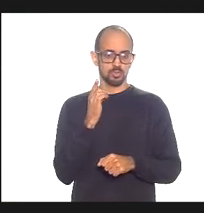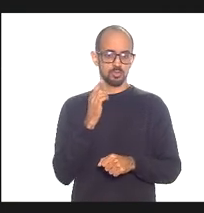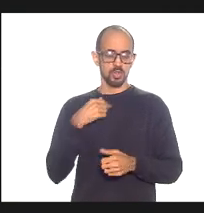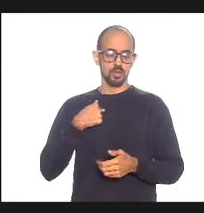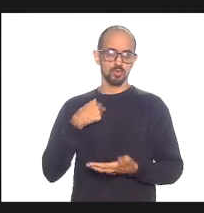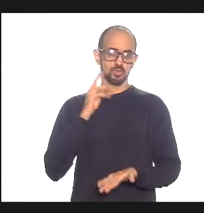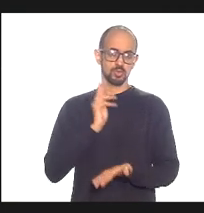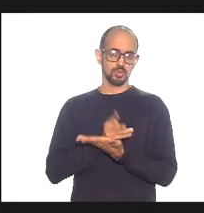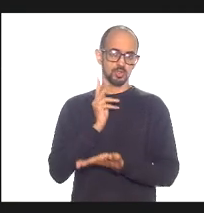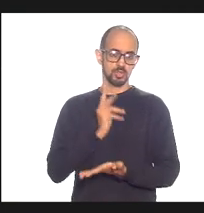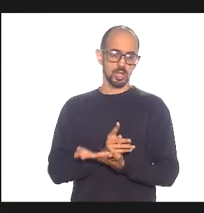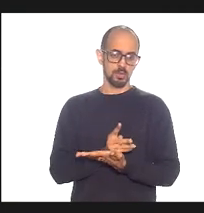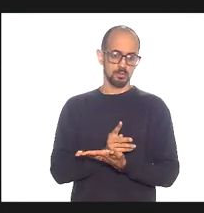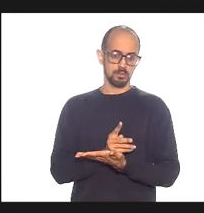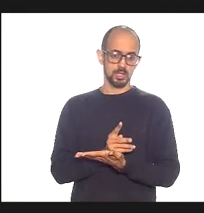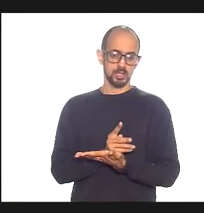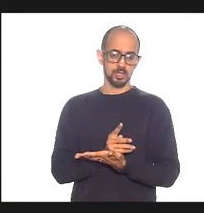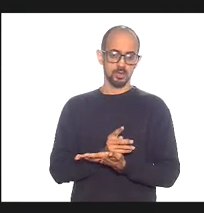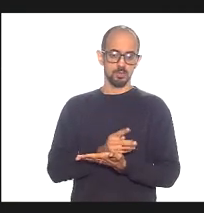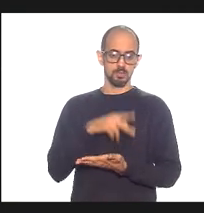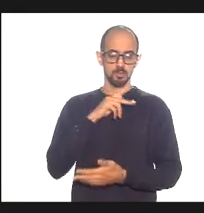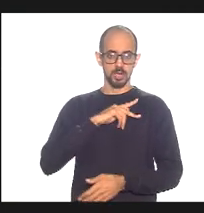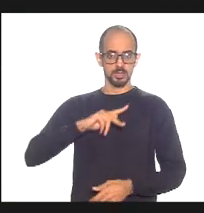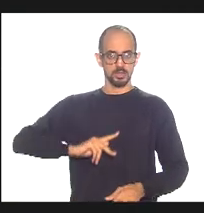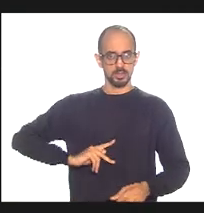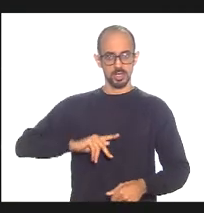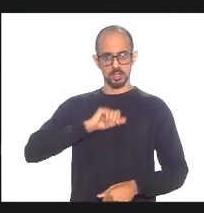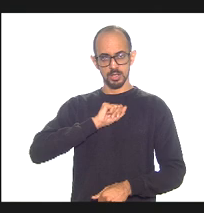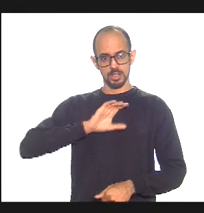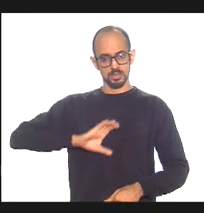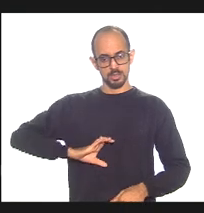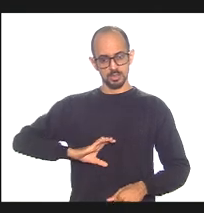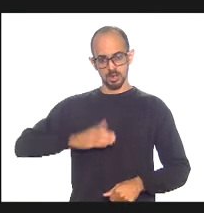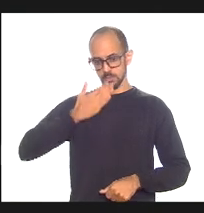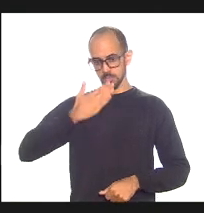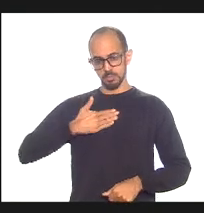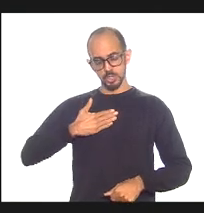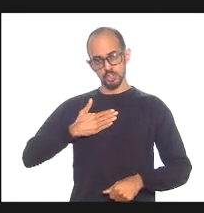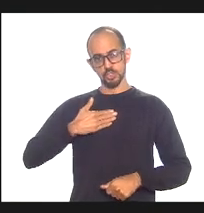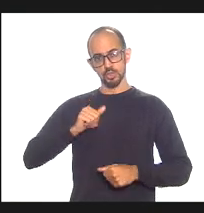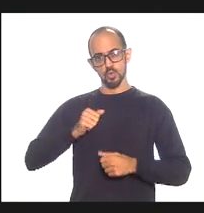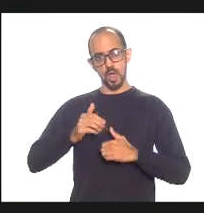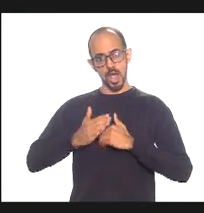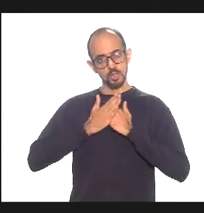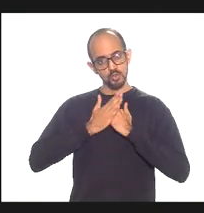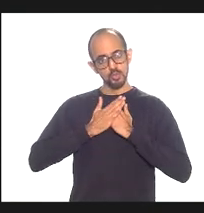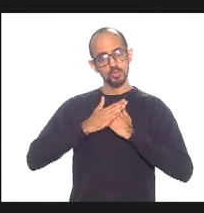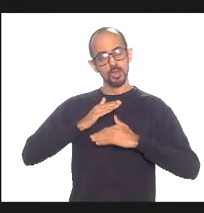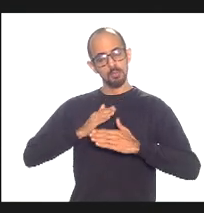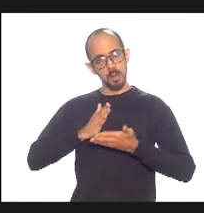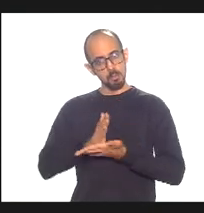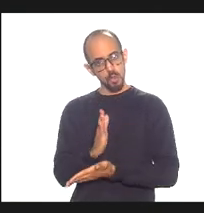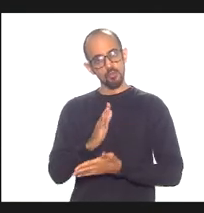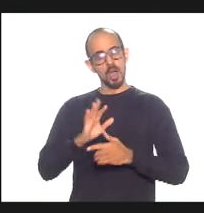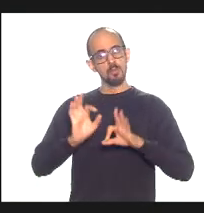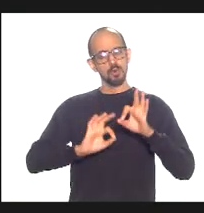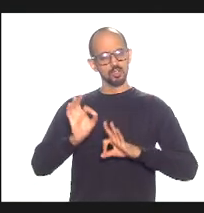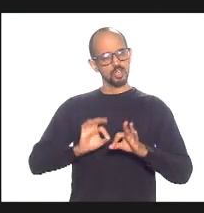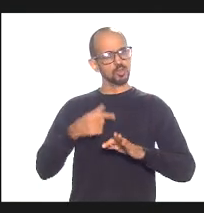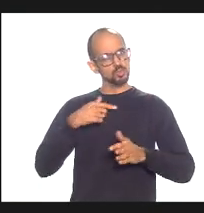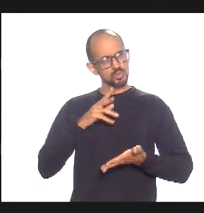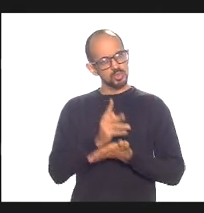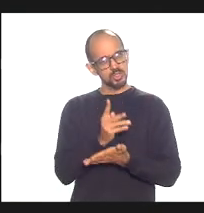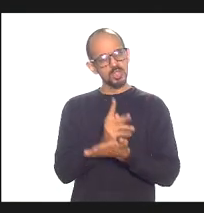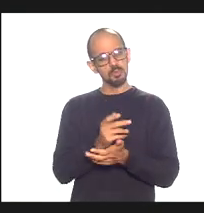sempre que o presidente André Ciriano me pediu a ajuda para aprovar um projeto, eu sempre estive com ele, como também ele sempre